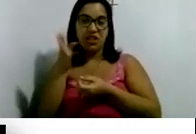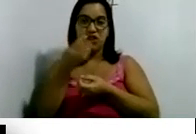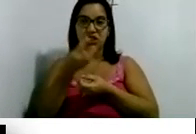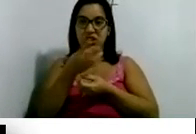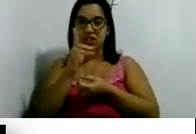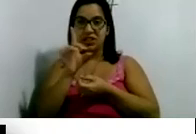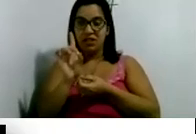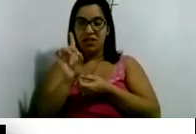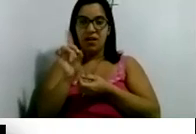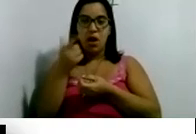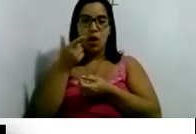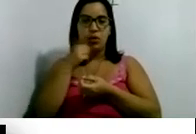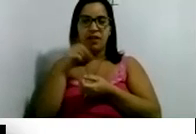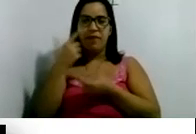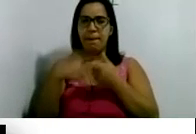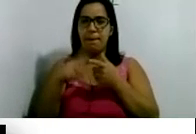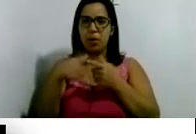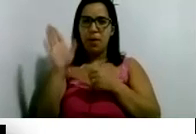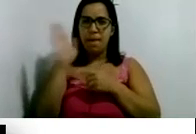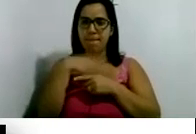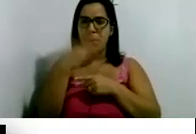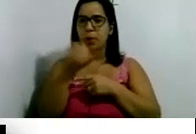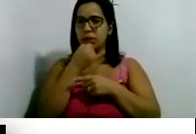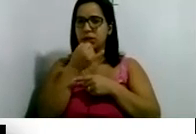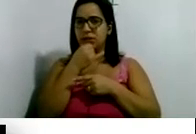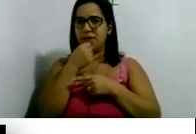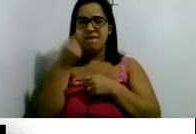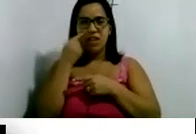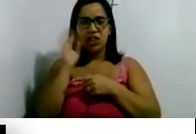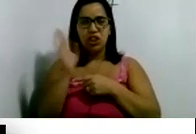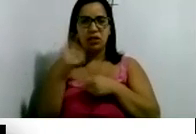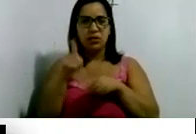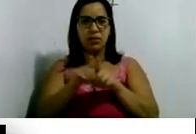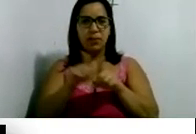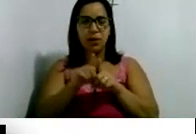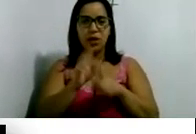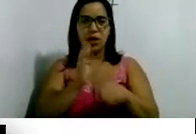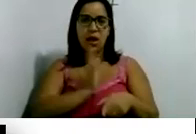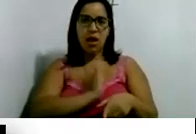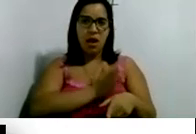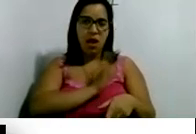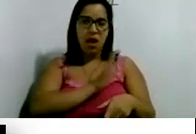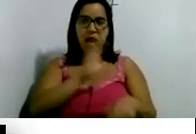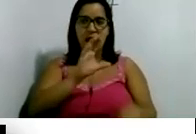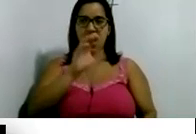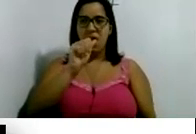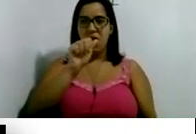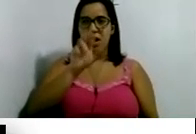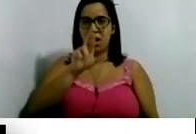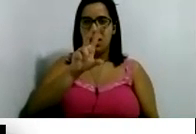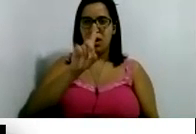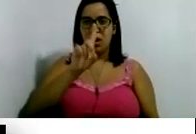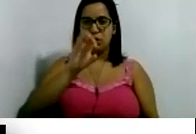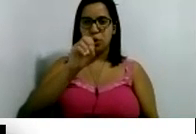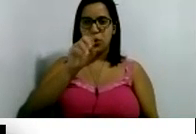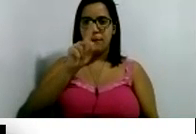ver malformações, inclusive prever já cardiopatias. Ou seja, a gente já vai